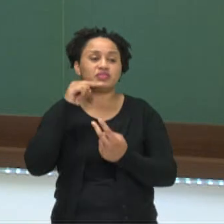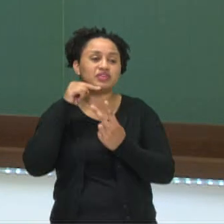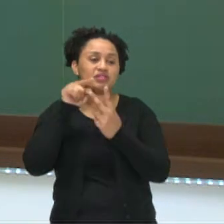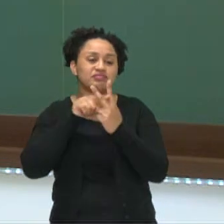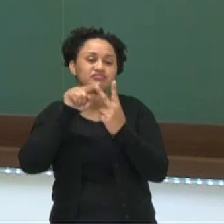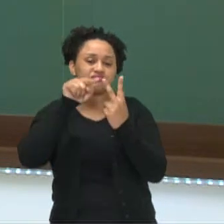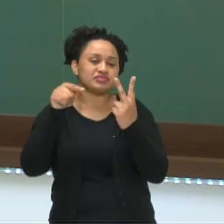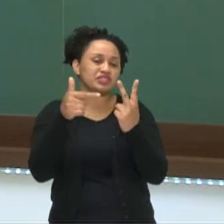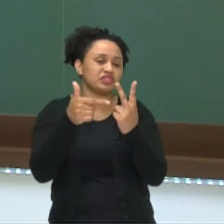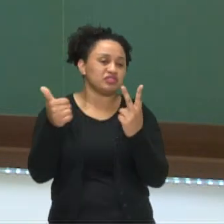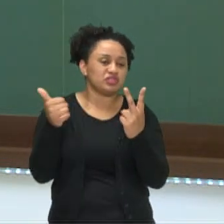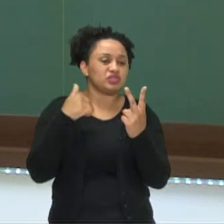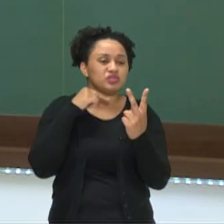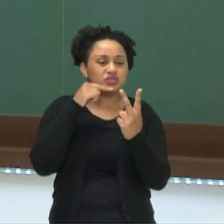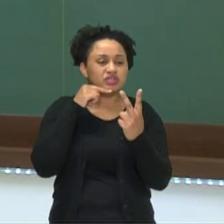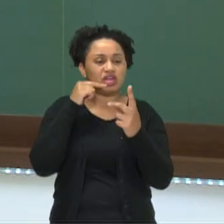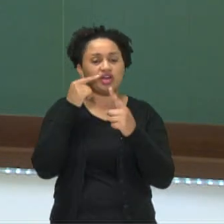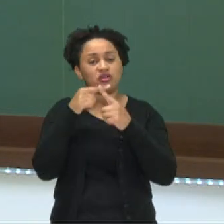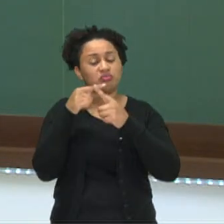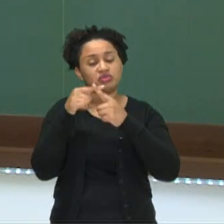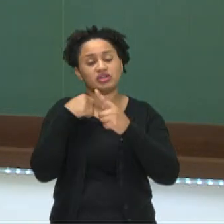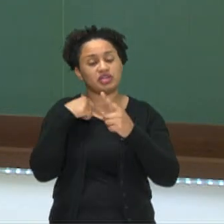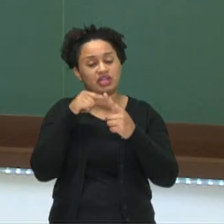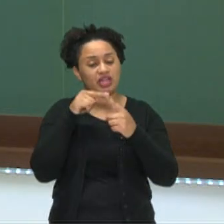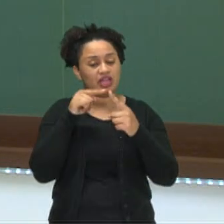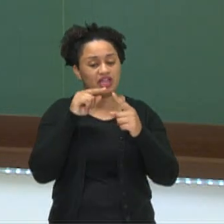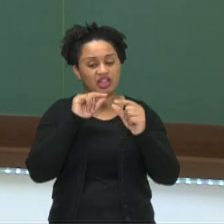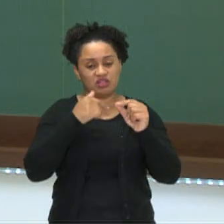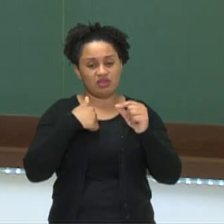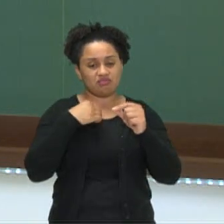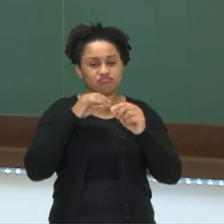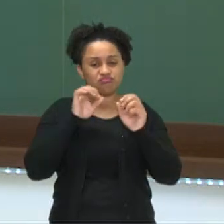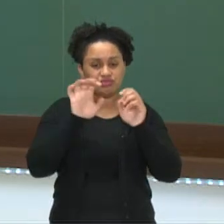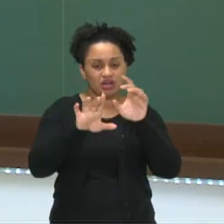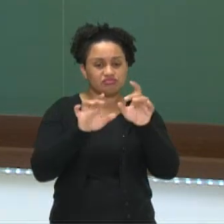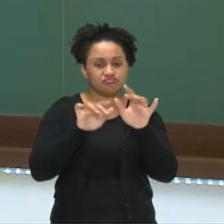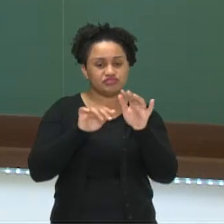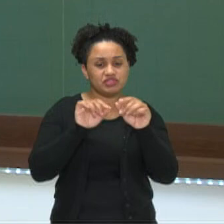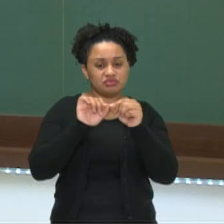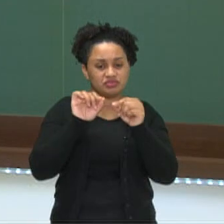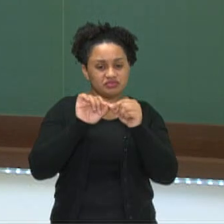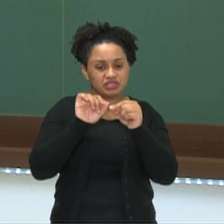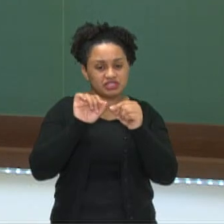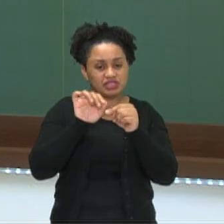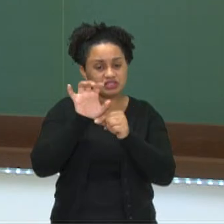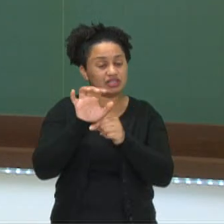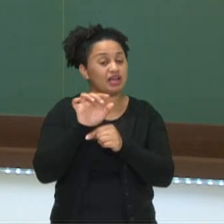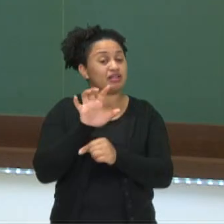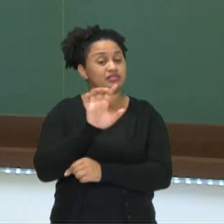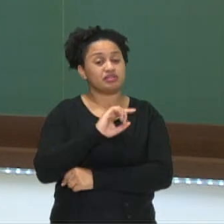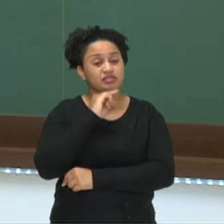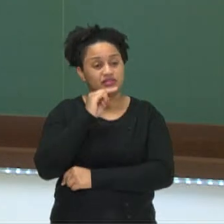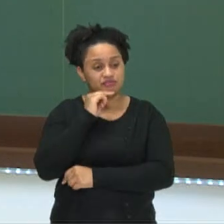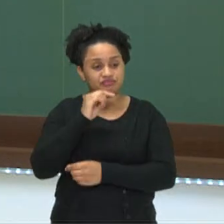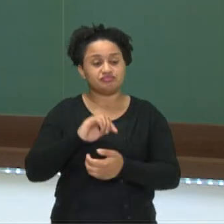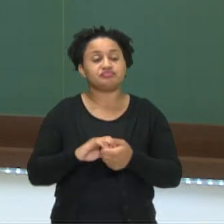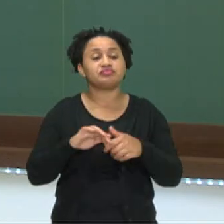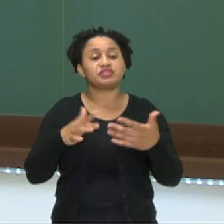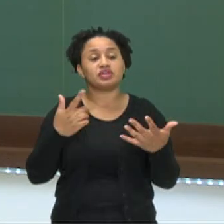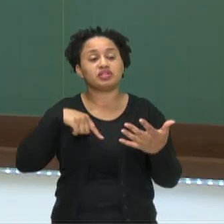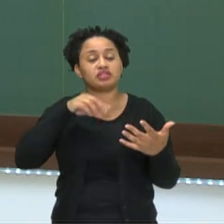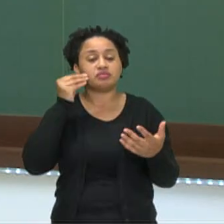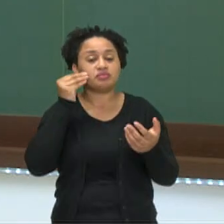tentar fatorar porque ele não é um trinômio quadrado perfeito. Dessa forma, não dá. Então, nós vamos tentar